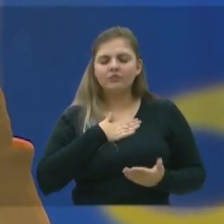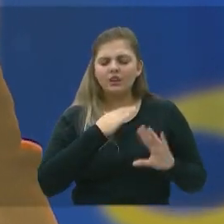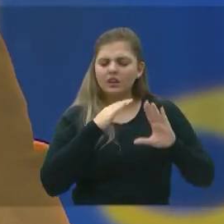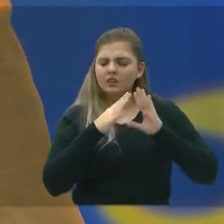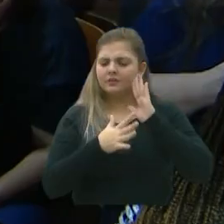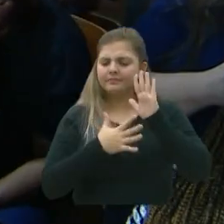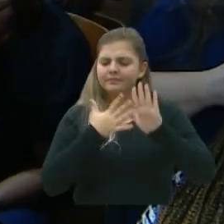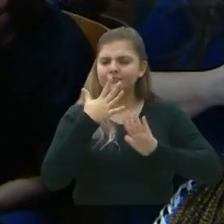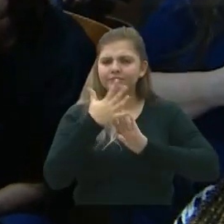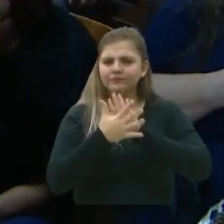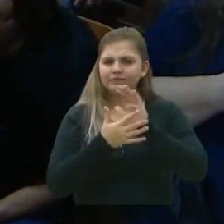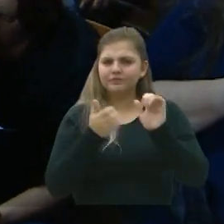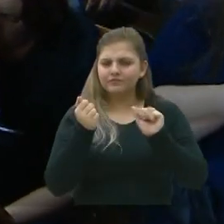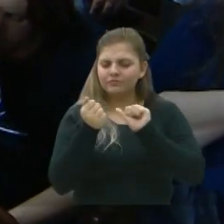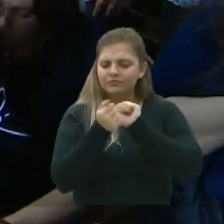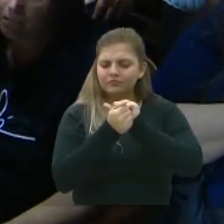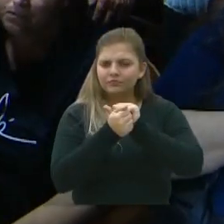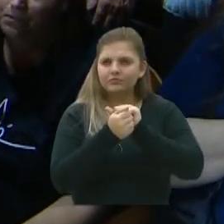cantar.